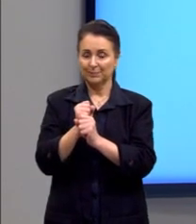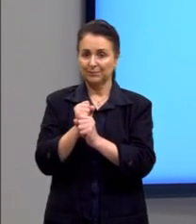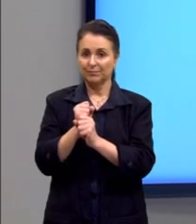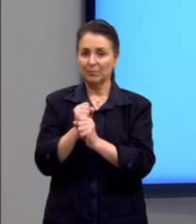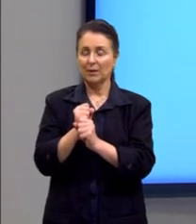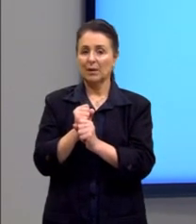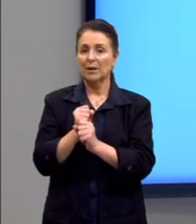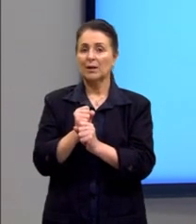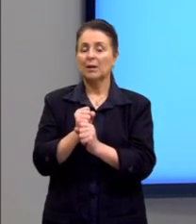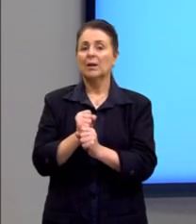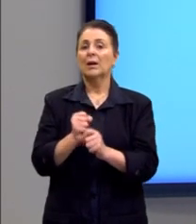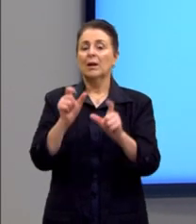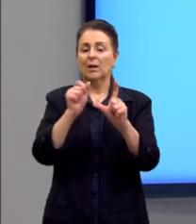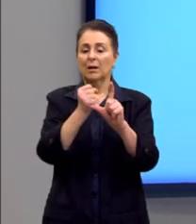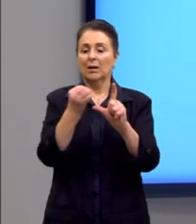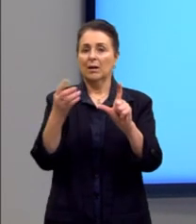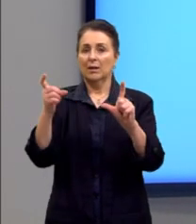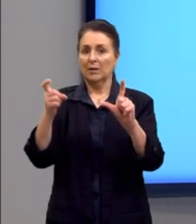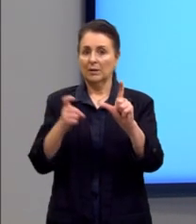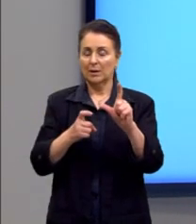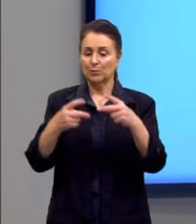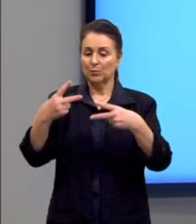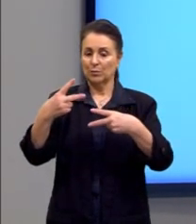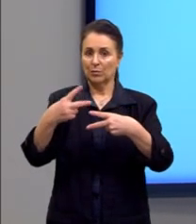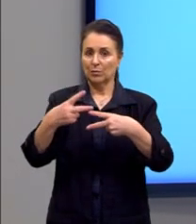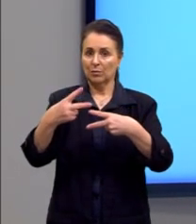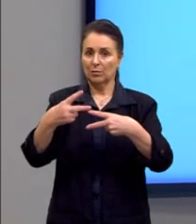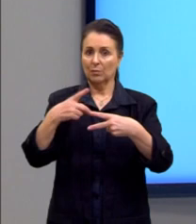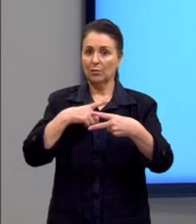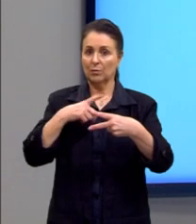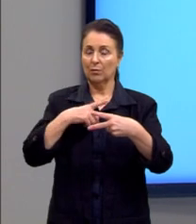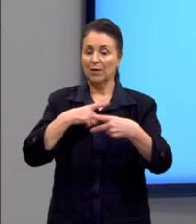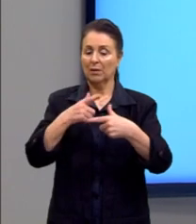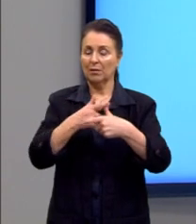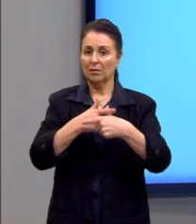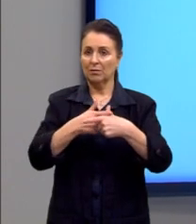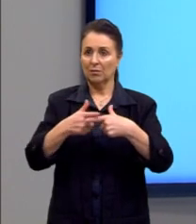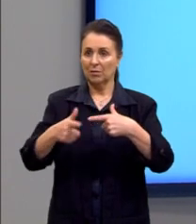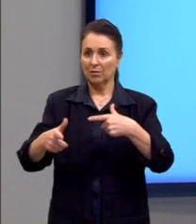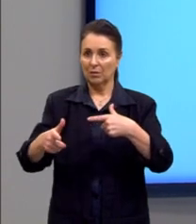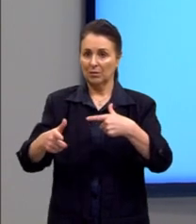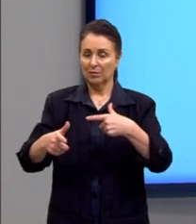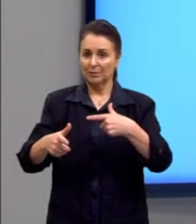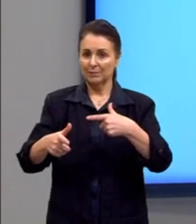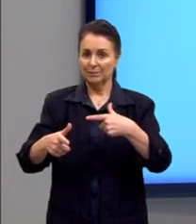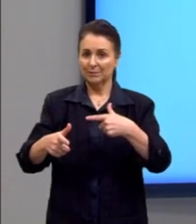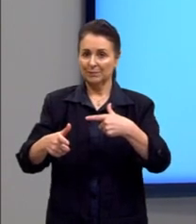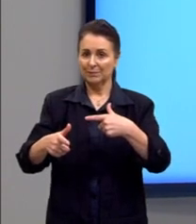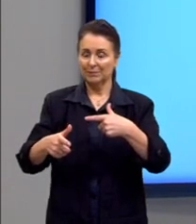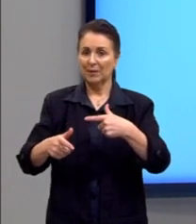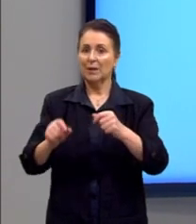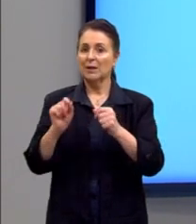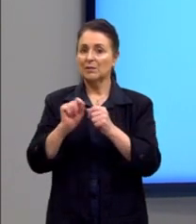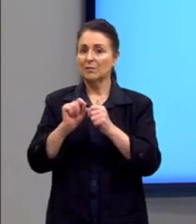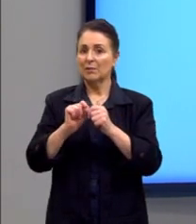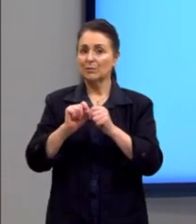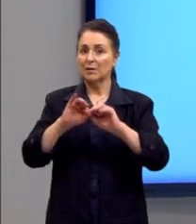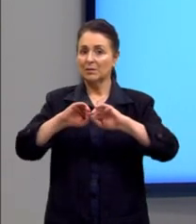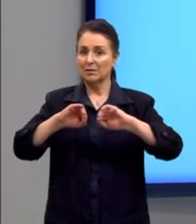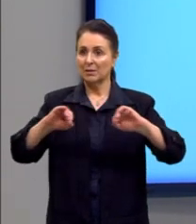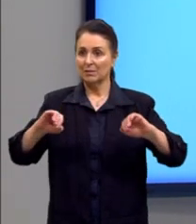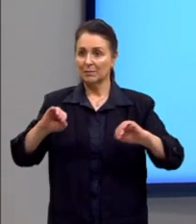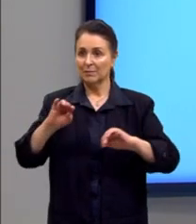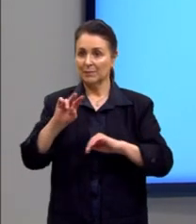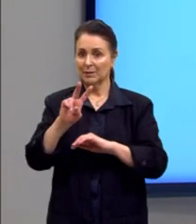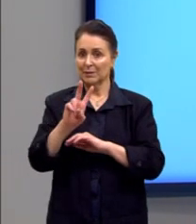já no logaritmo de um quociente é quando nós temos a divisão no logaritimando E aí a gente separa hein